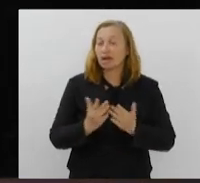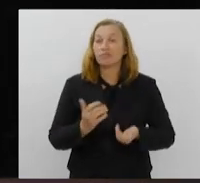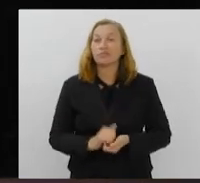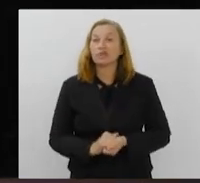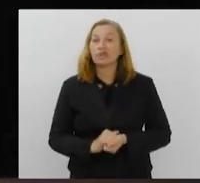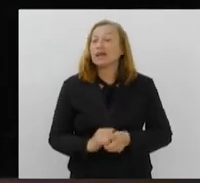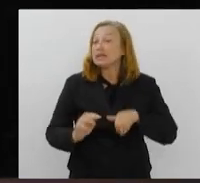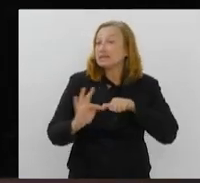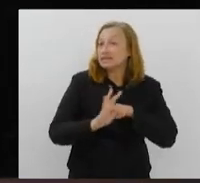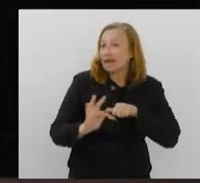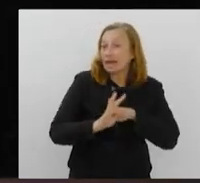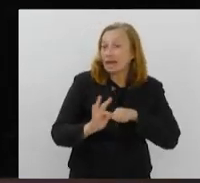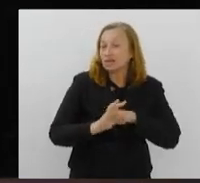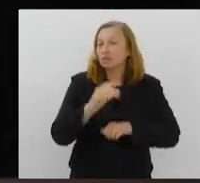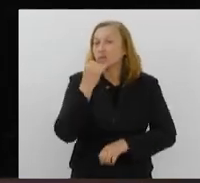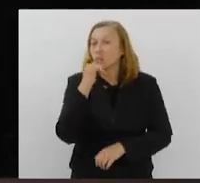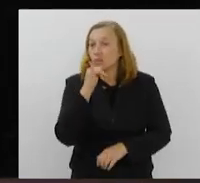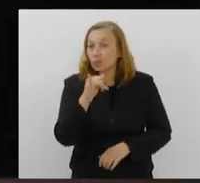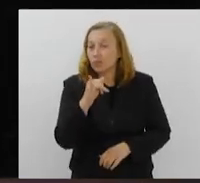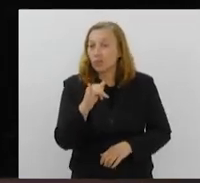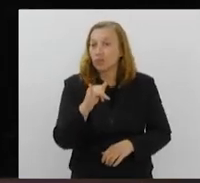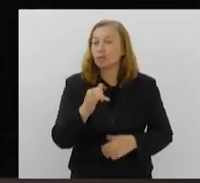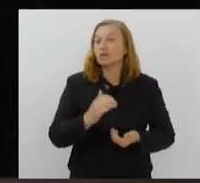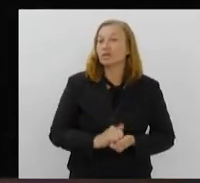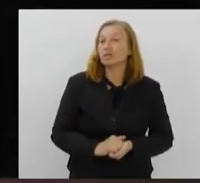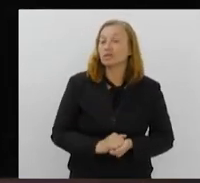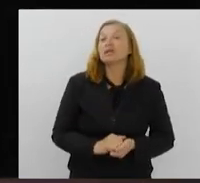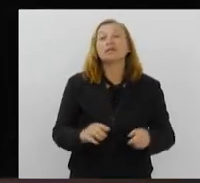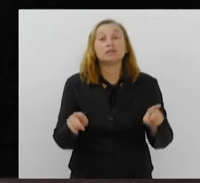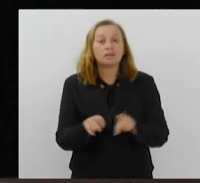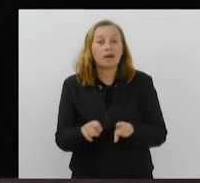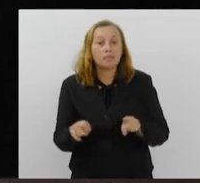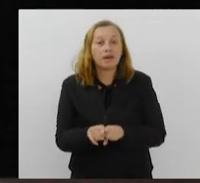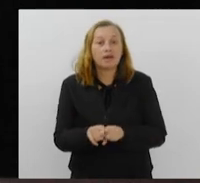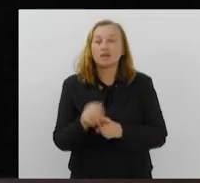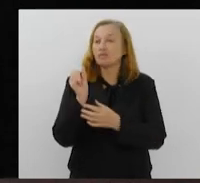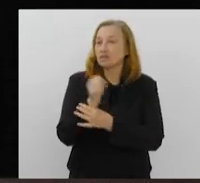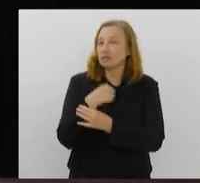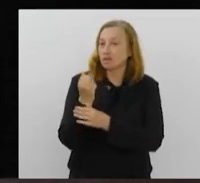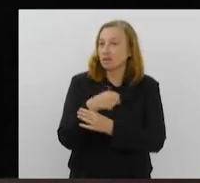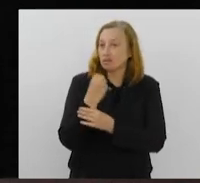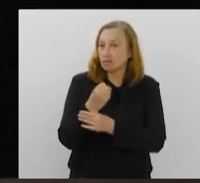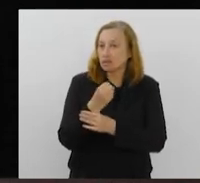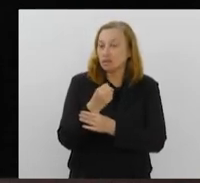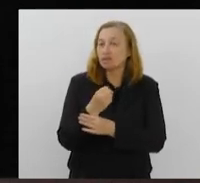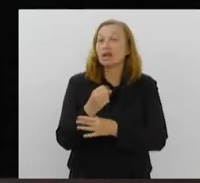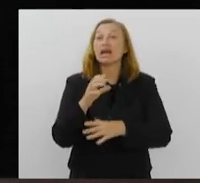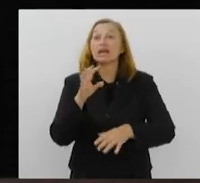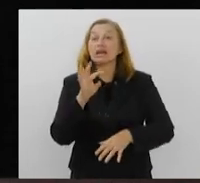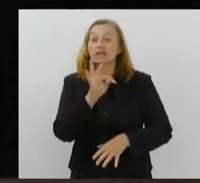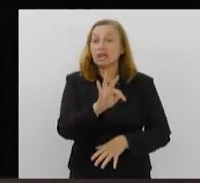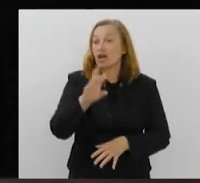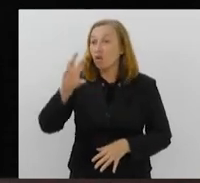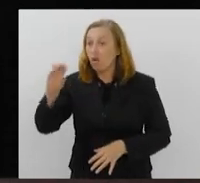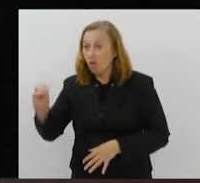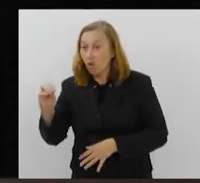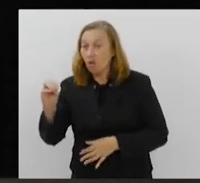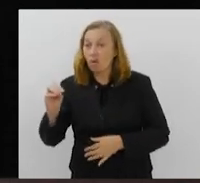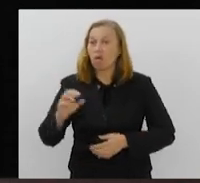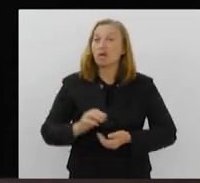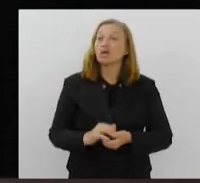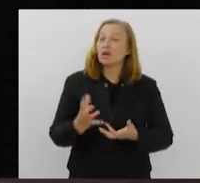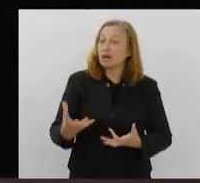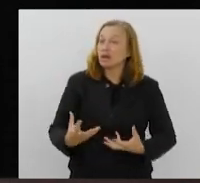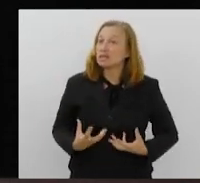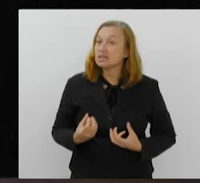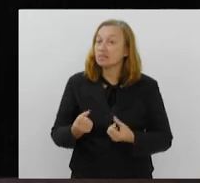técnicos eletricistas, enfim, e até também fisioterapeutas, terapeutas ocupacionais que tenho recebido no meu